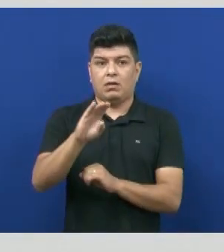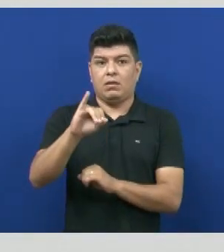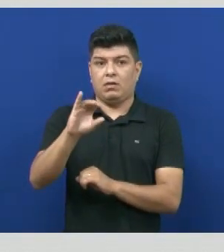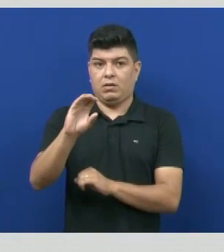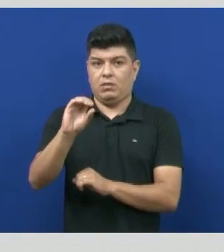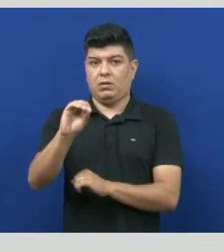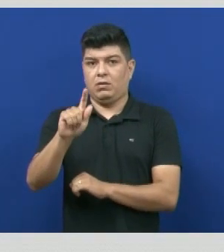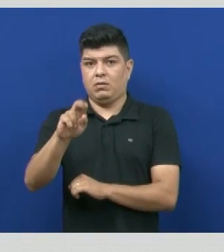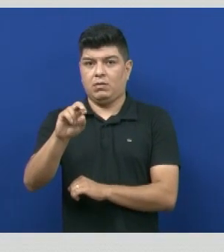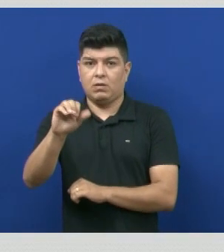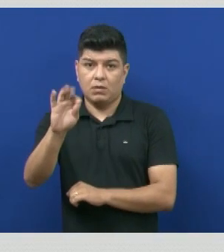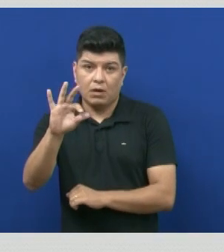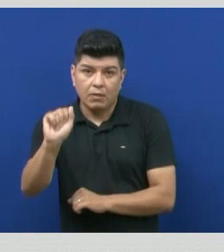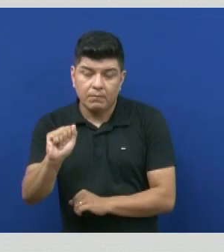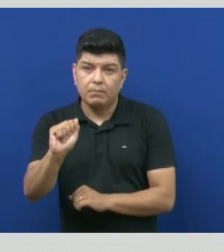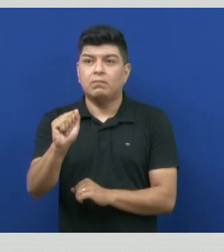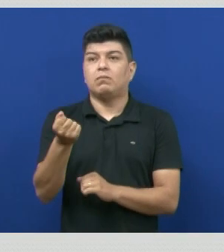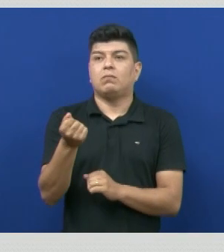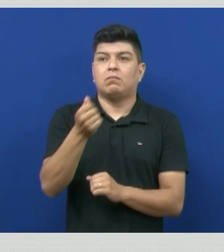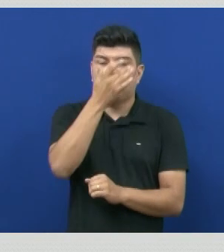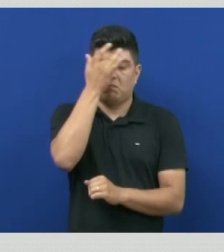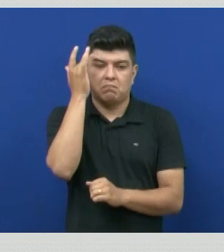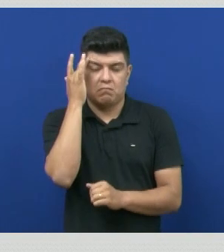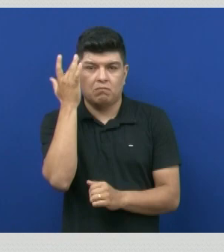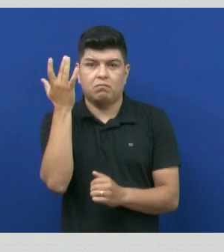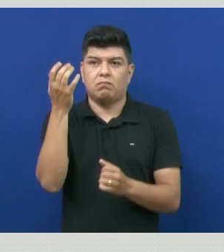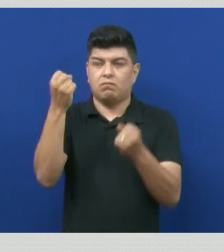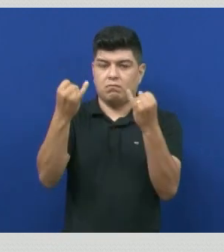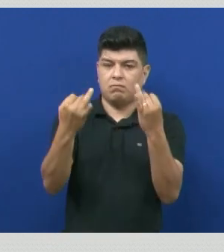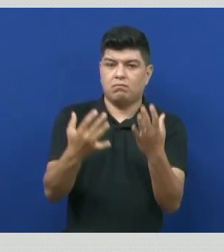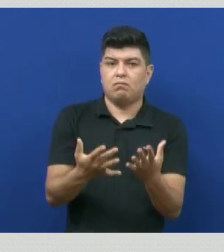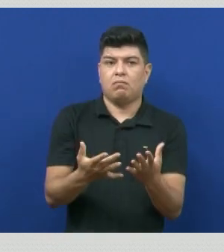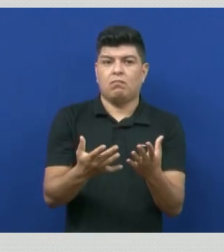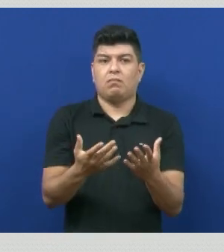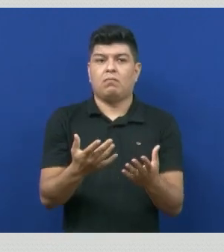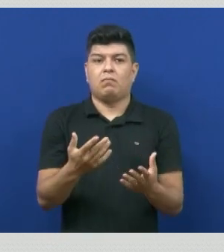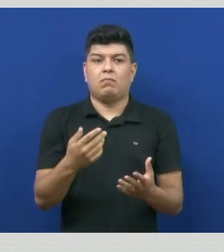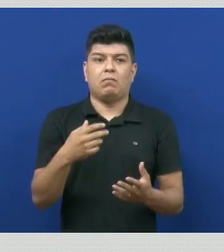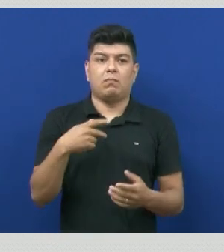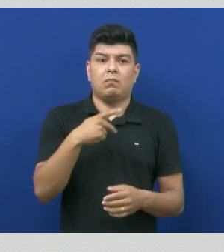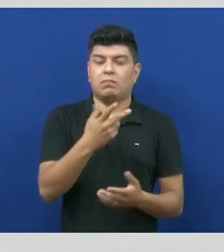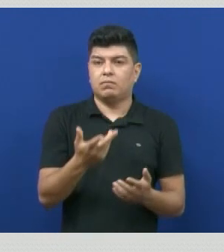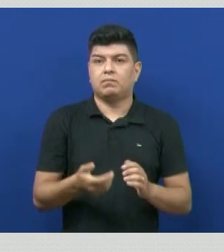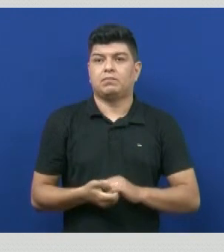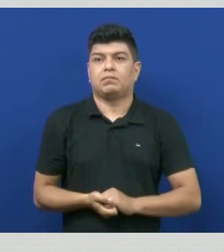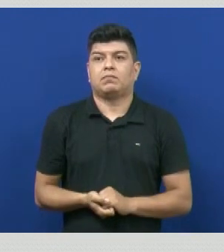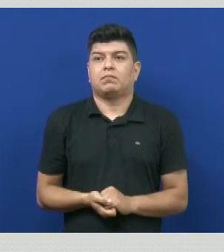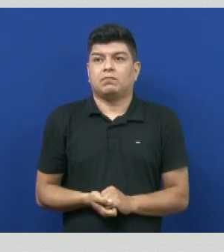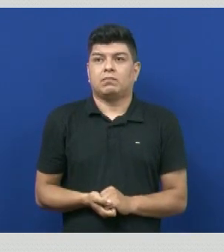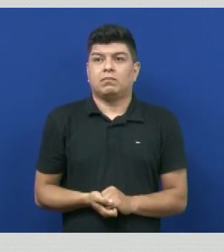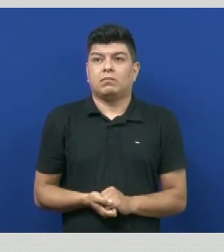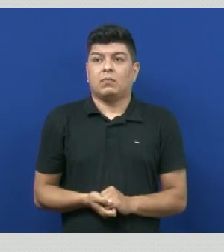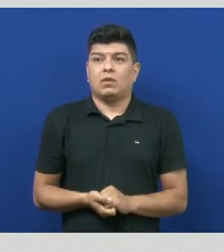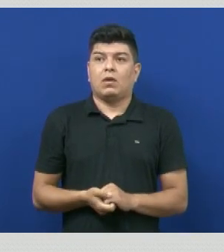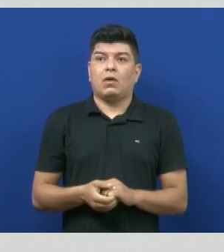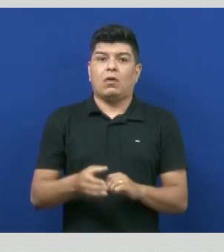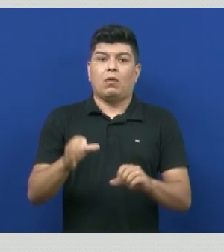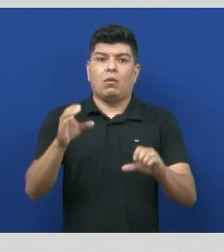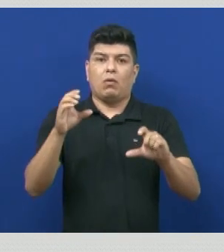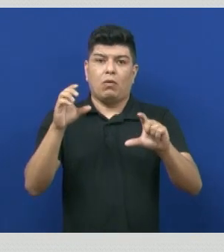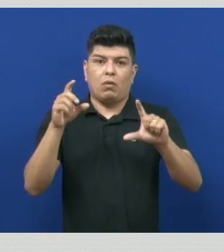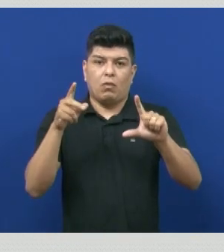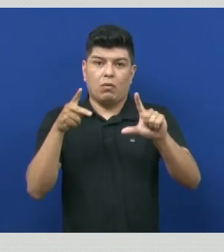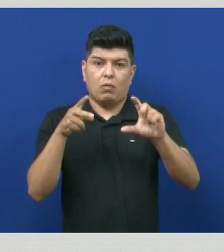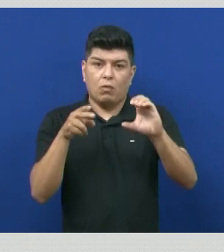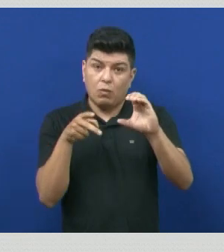que vai retratar um autor, um ator, uma personalidade pública. O currículo, que